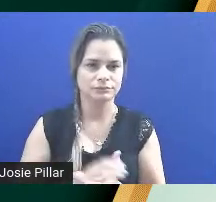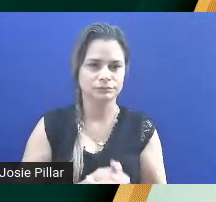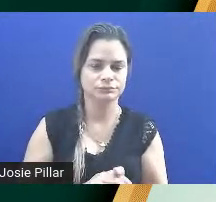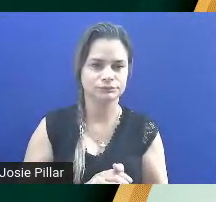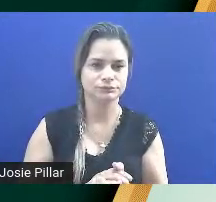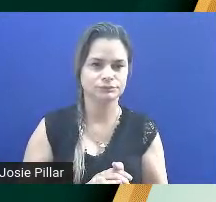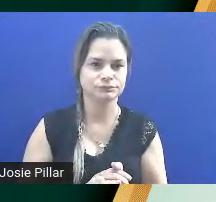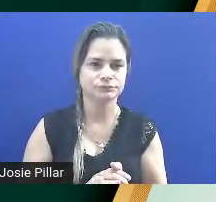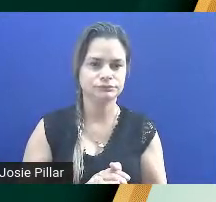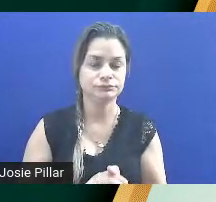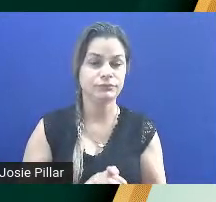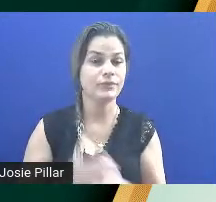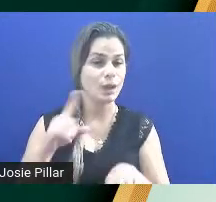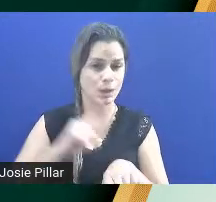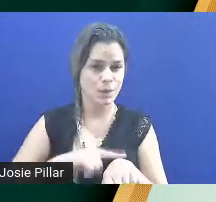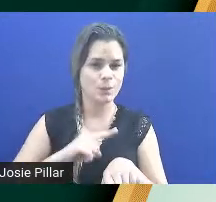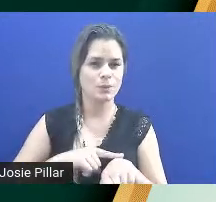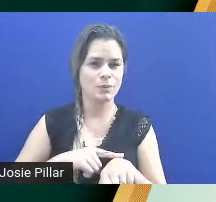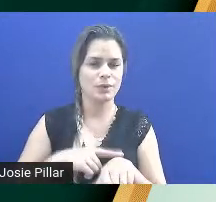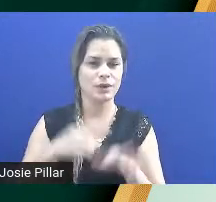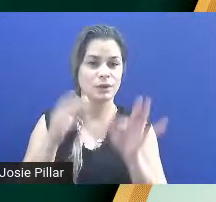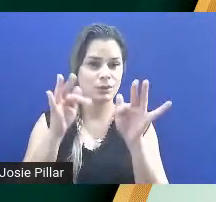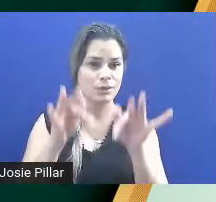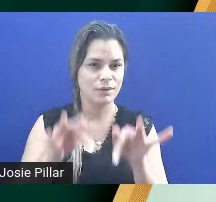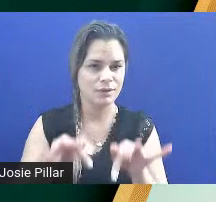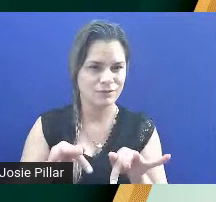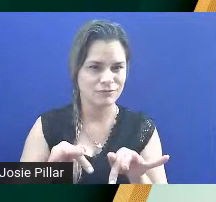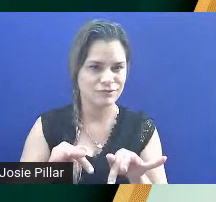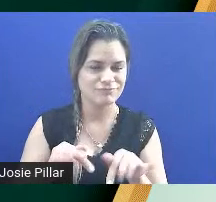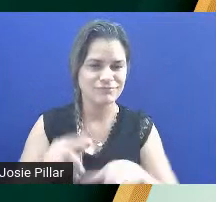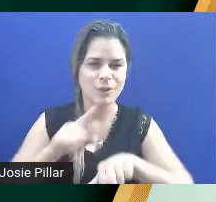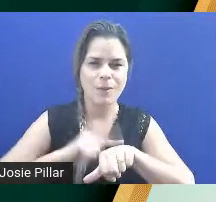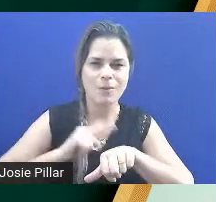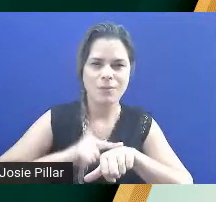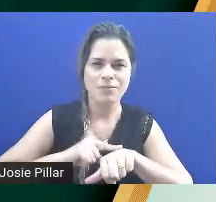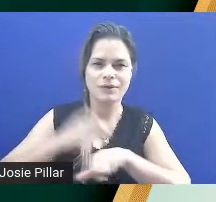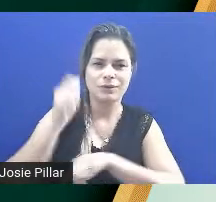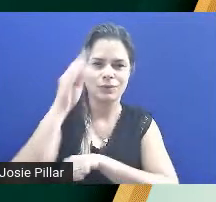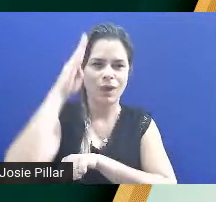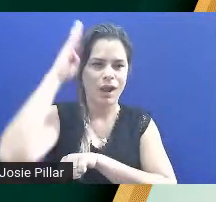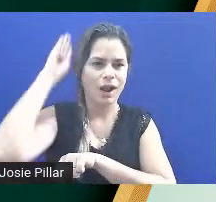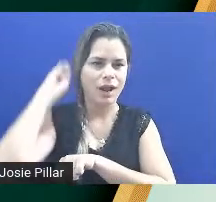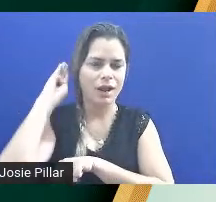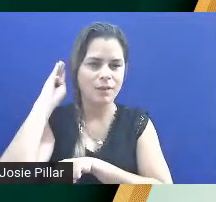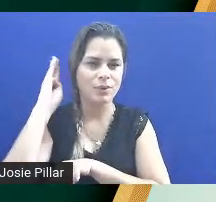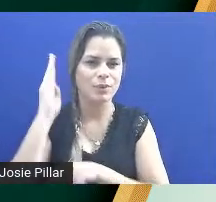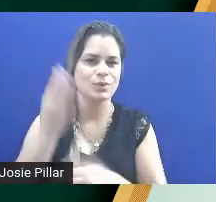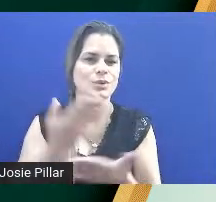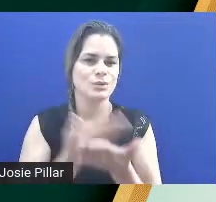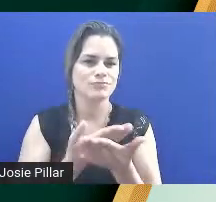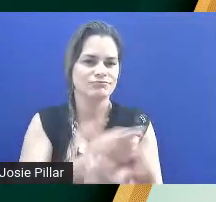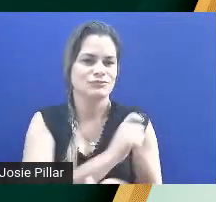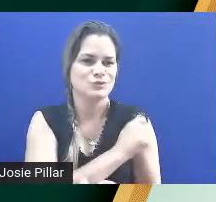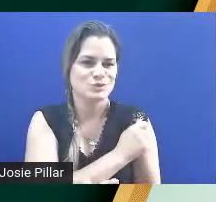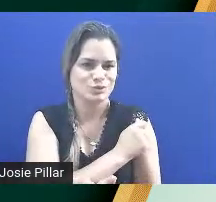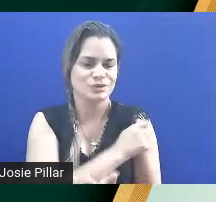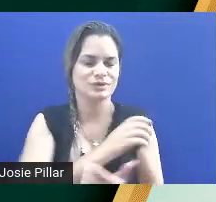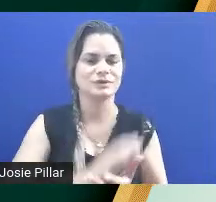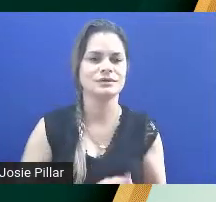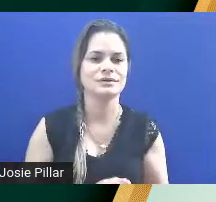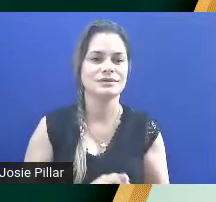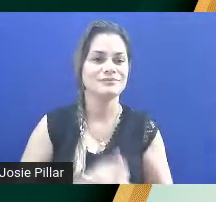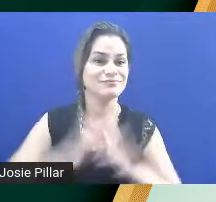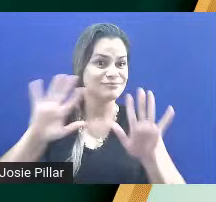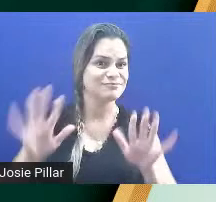Neste atípico momento, encerra-se mais um ciclo na vida acadêmica desses estudantes, que em festa comemoram a